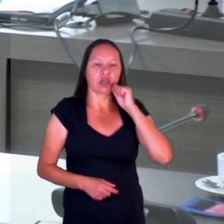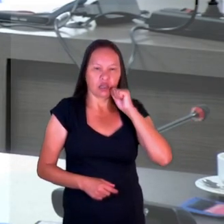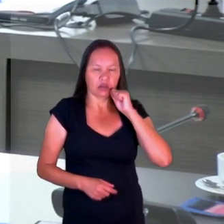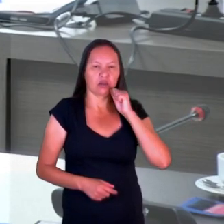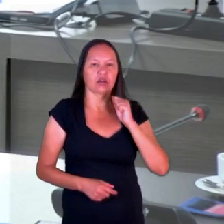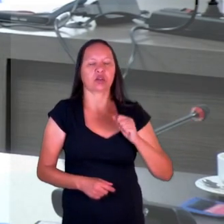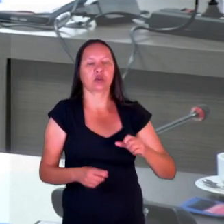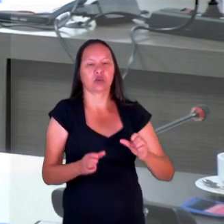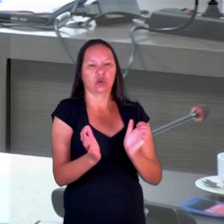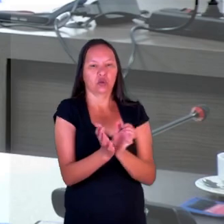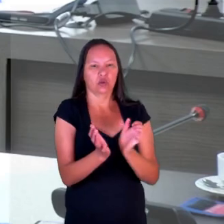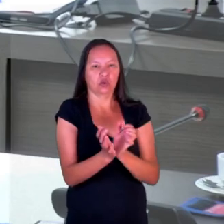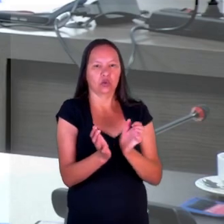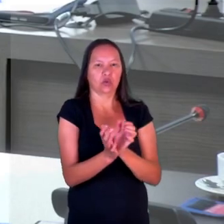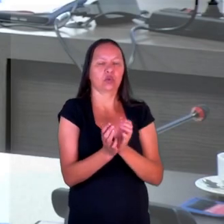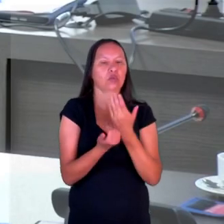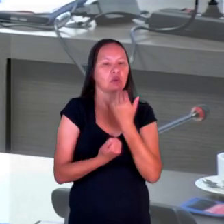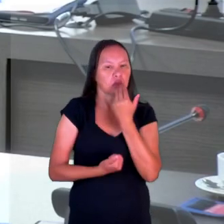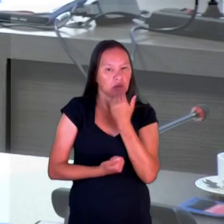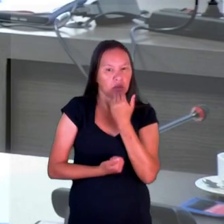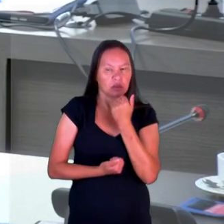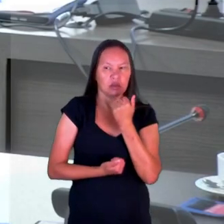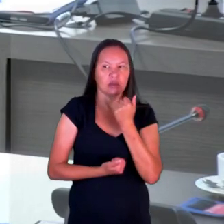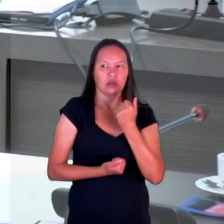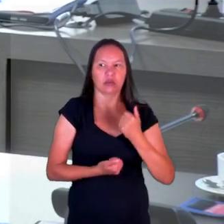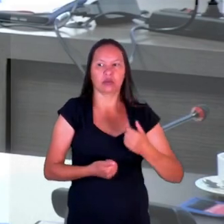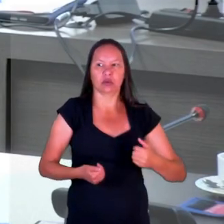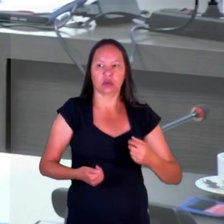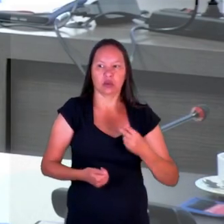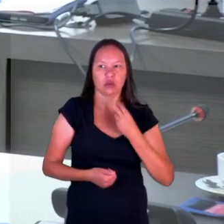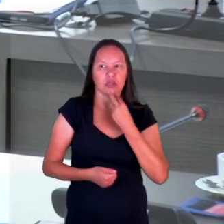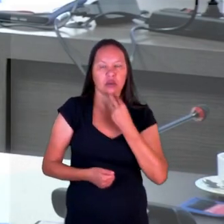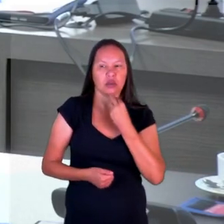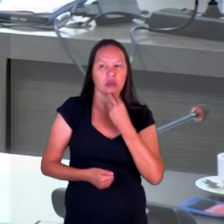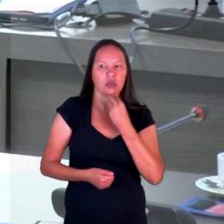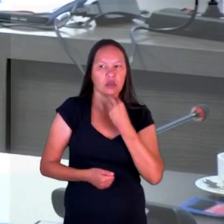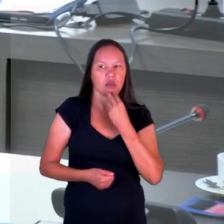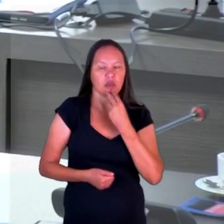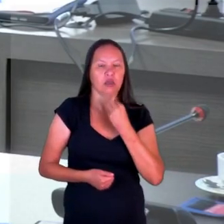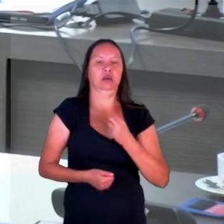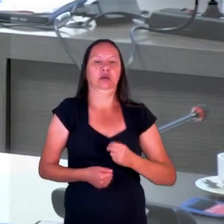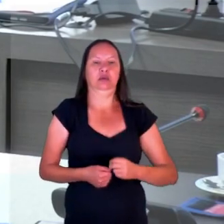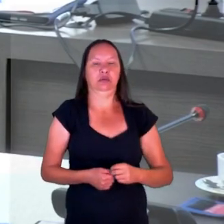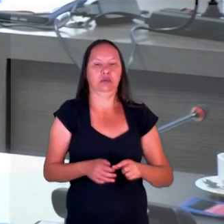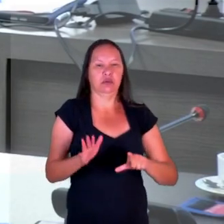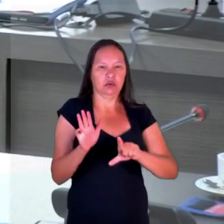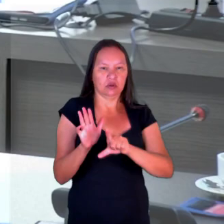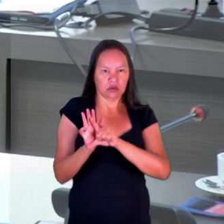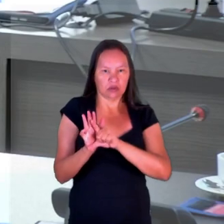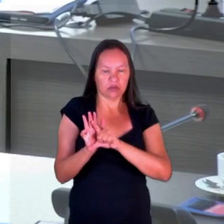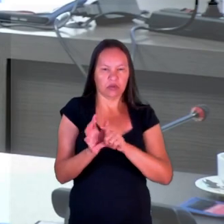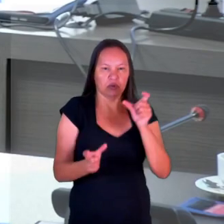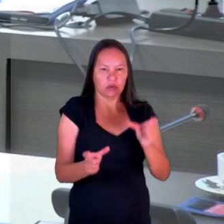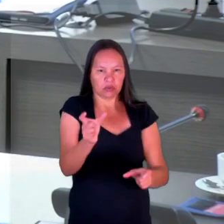alimentar e nutricional e defesa dos direitos das pessoas em situação de rua